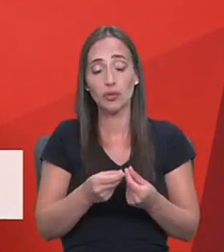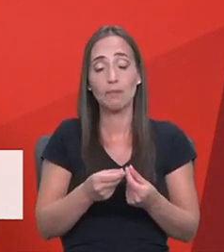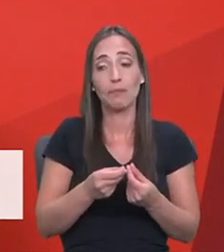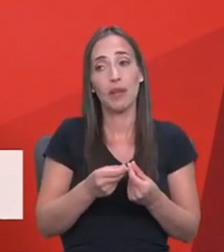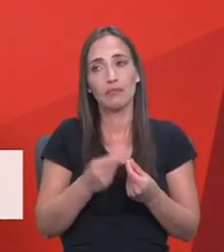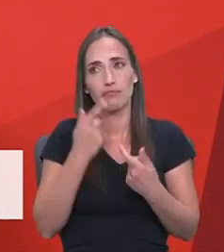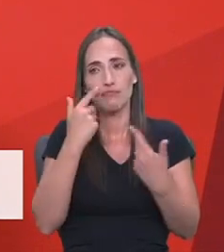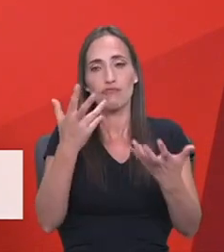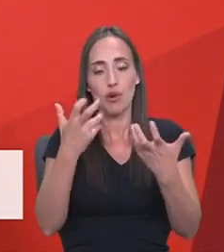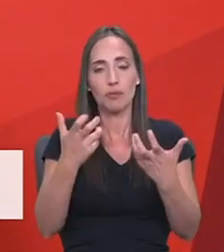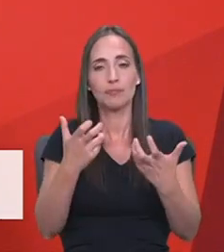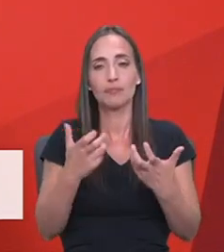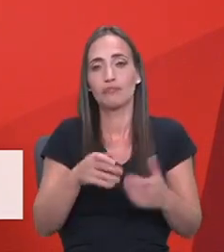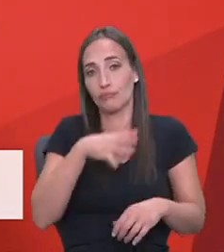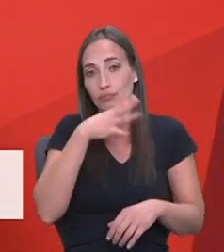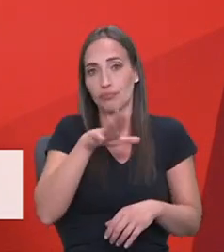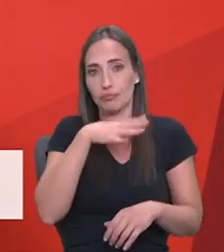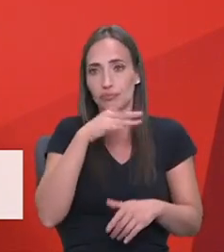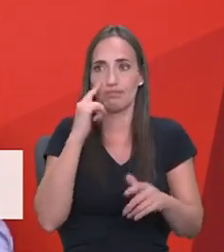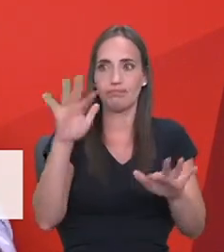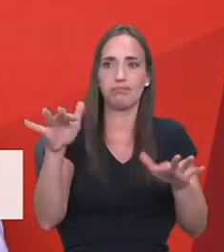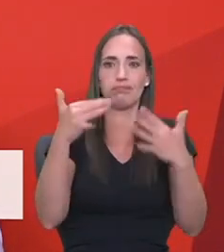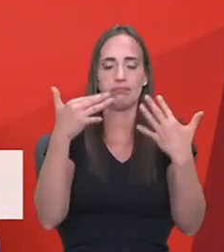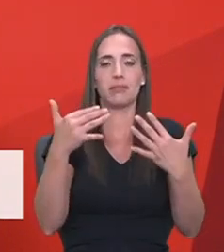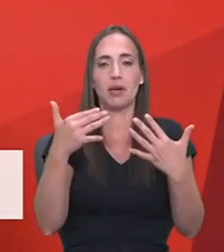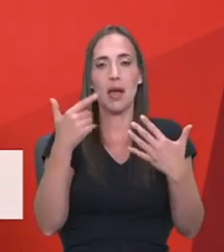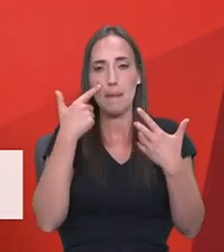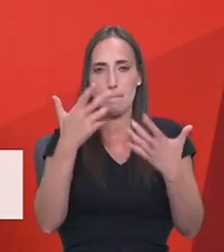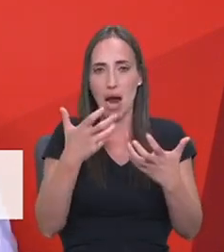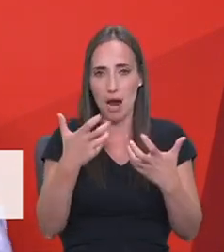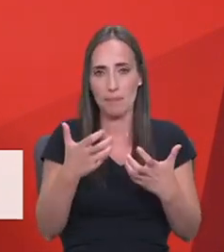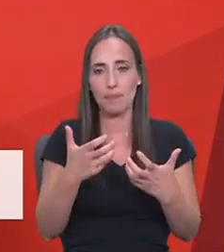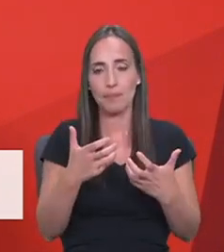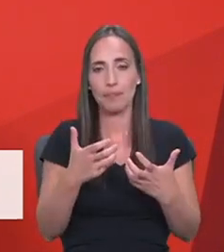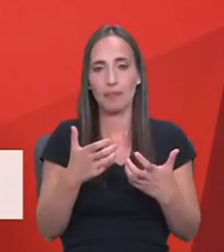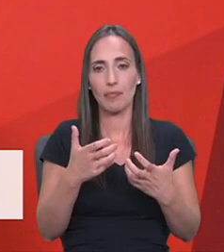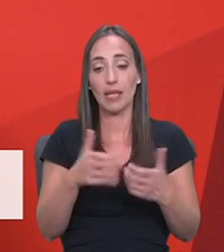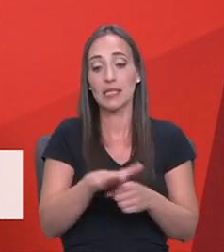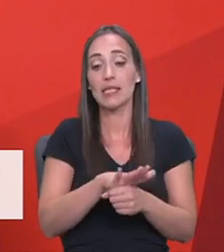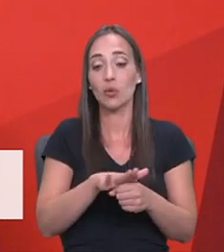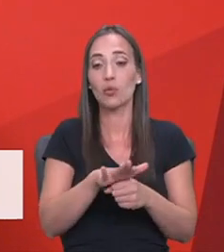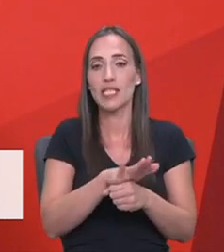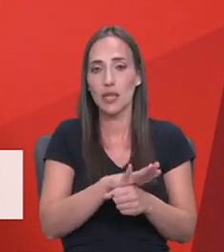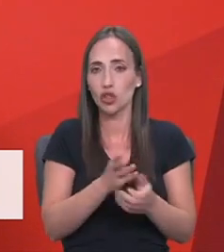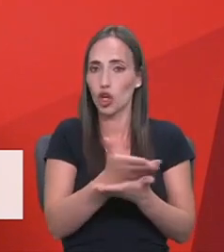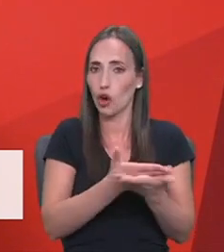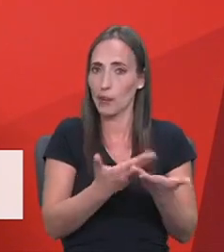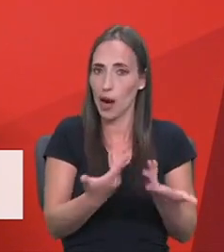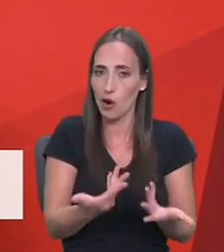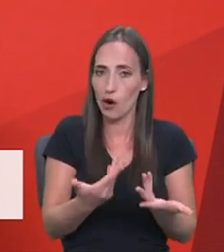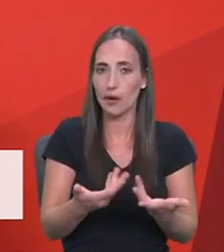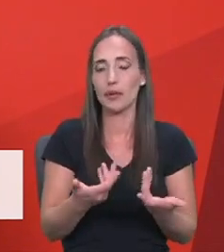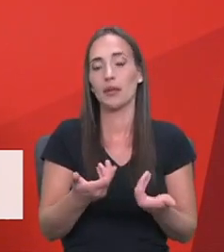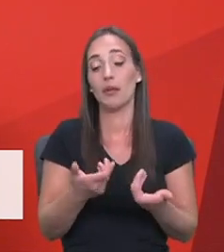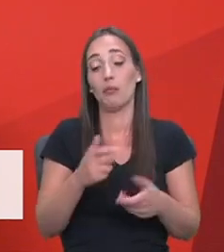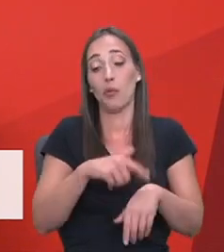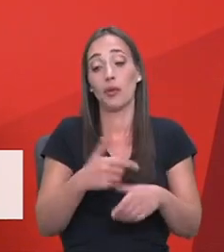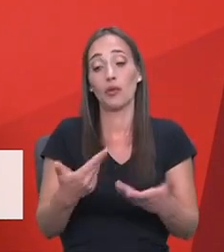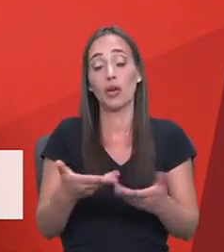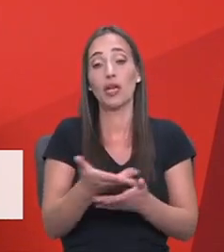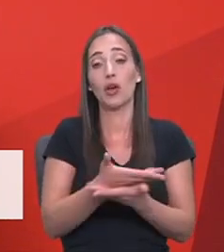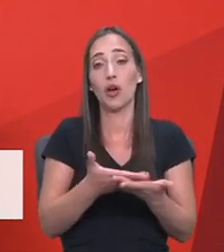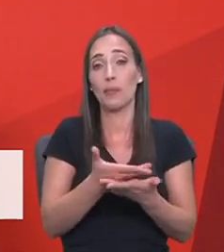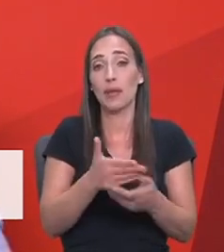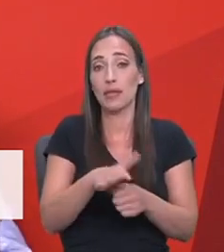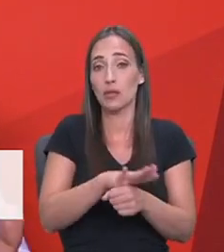mediático e comunicacional um um peso muito maior naquilo que é a conjuntura naquilo que é A Espuma dos Dias e A Espuma dos Dias é conjuntura